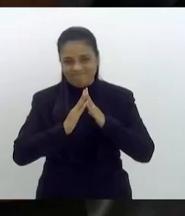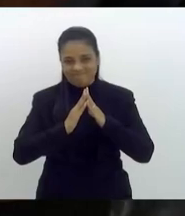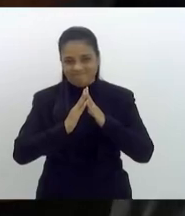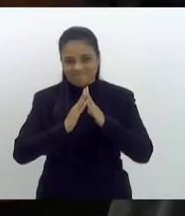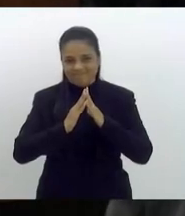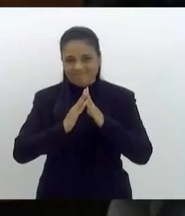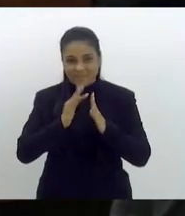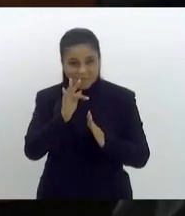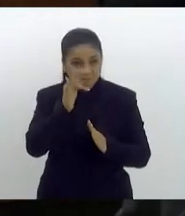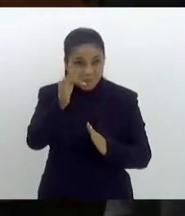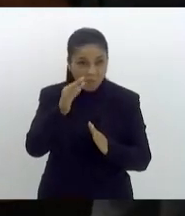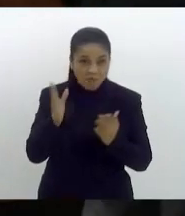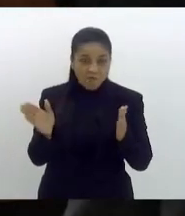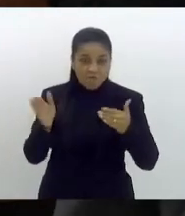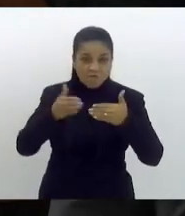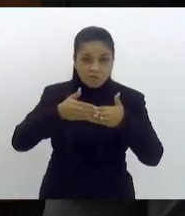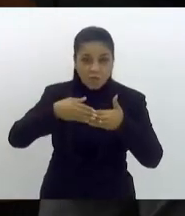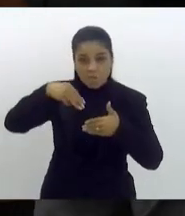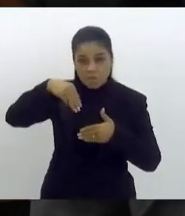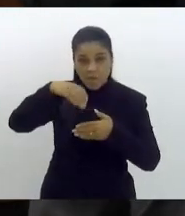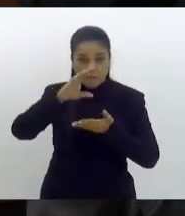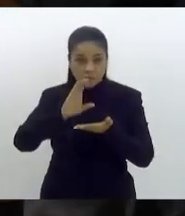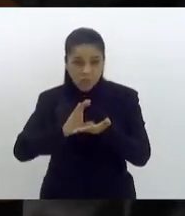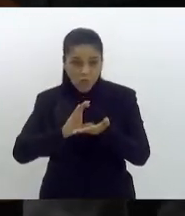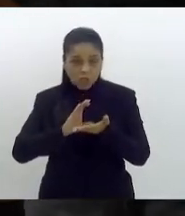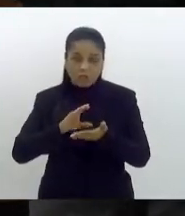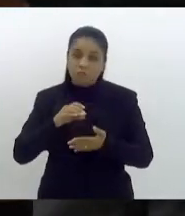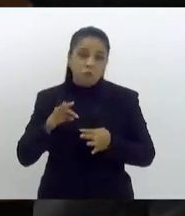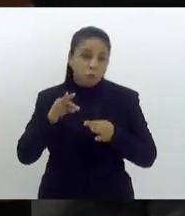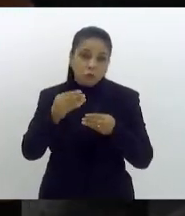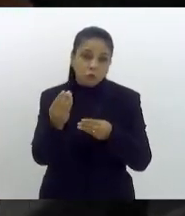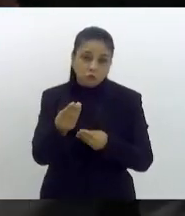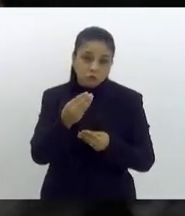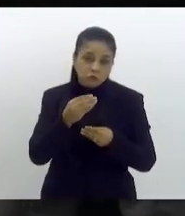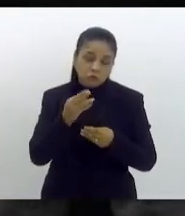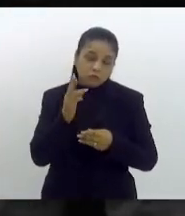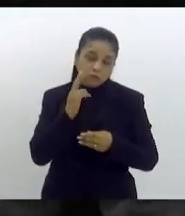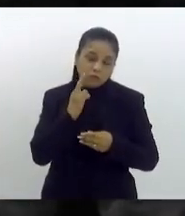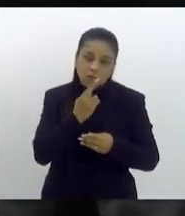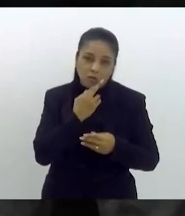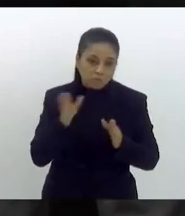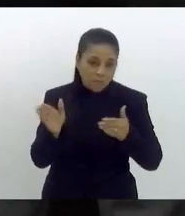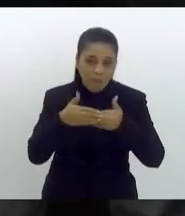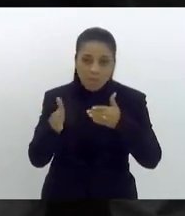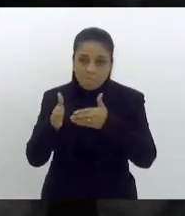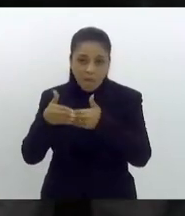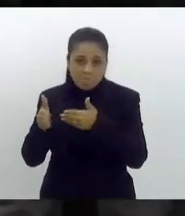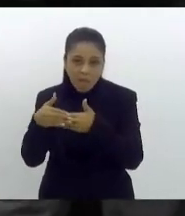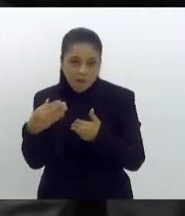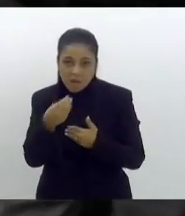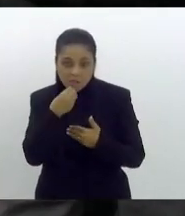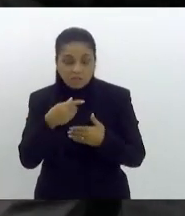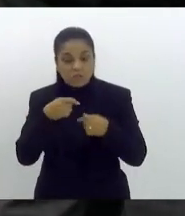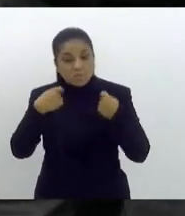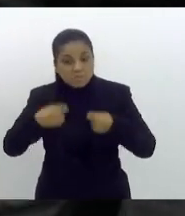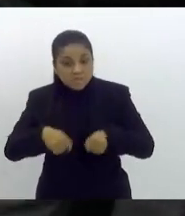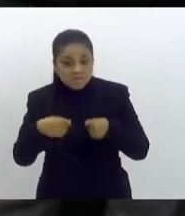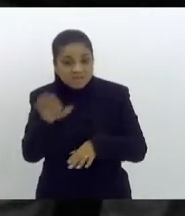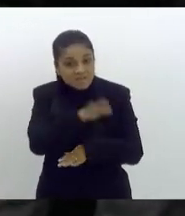pouco vão ter que fechar McDonald's Burger King vai no cinema vai tá tudo fechado e as crianças para fazer atividade física